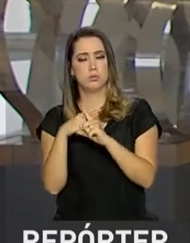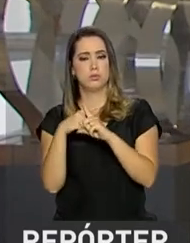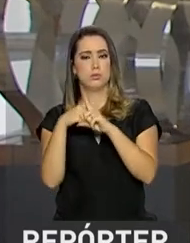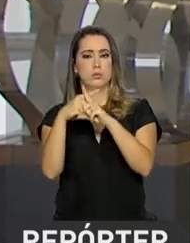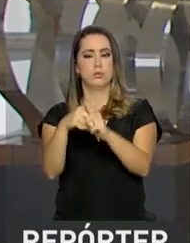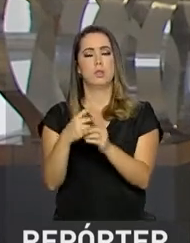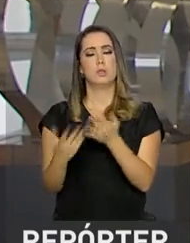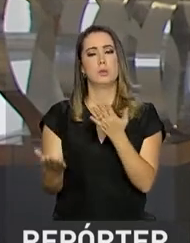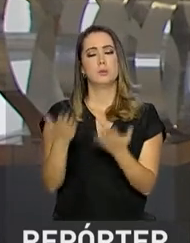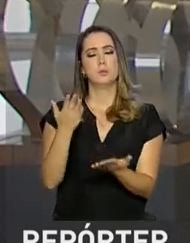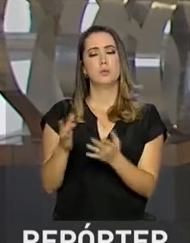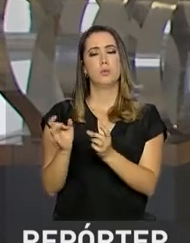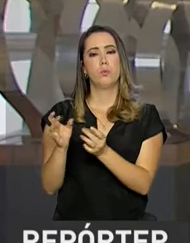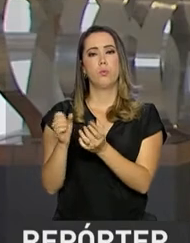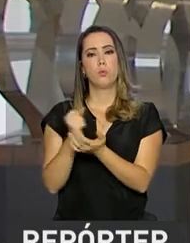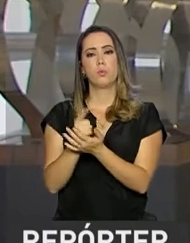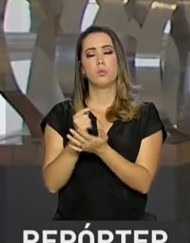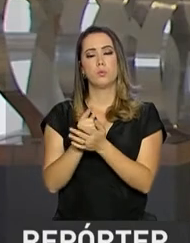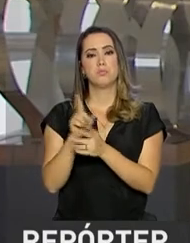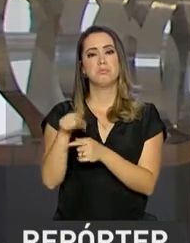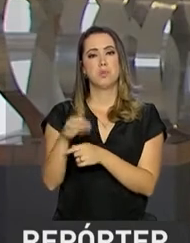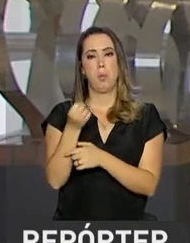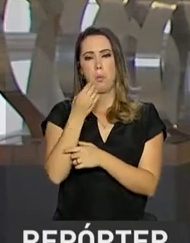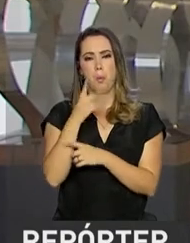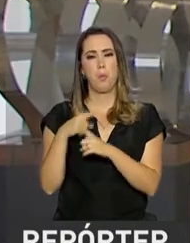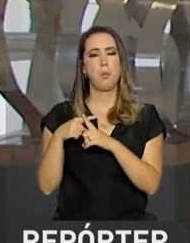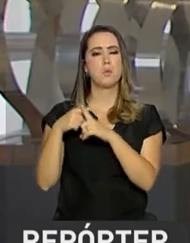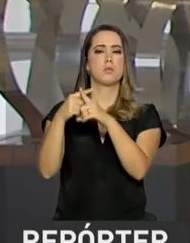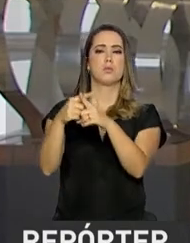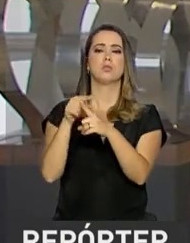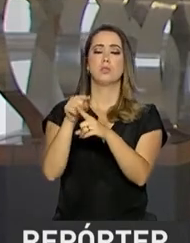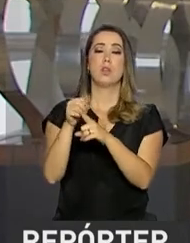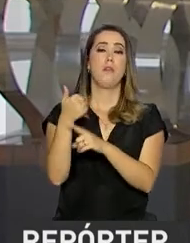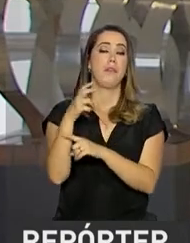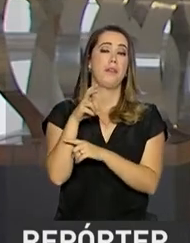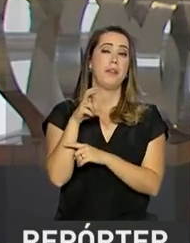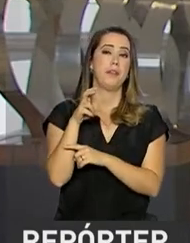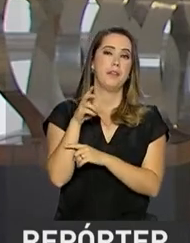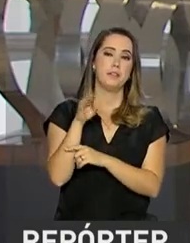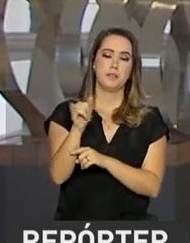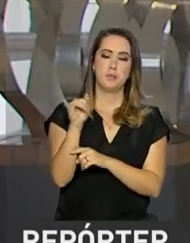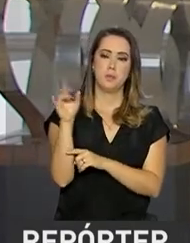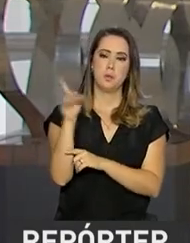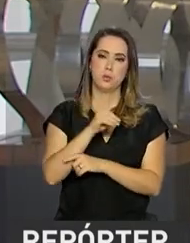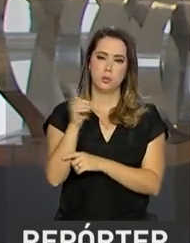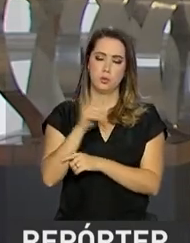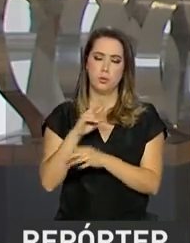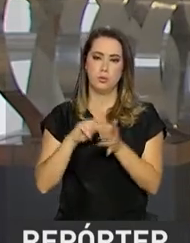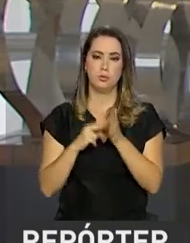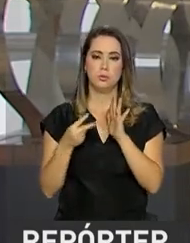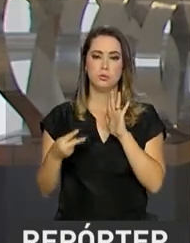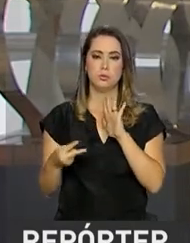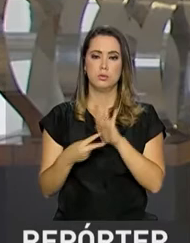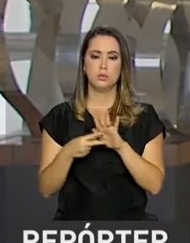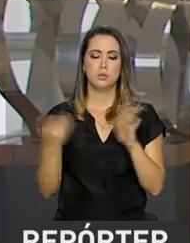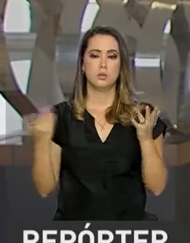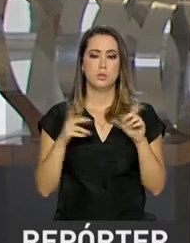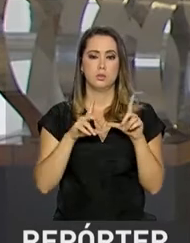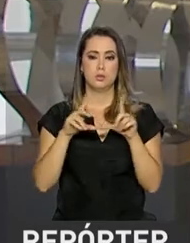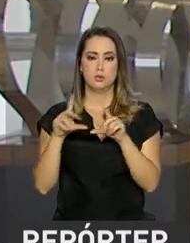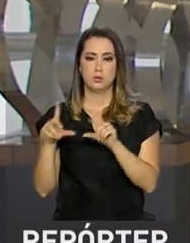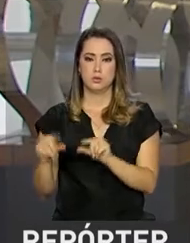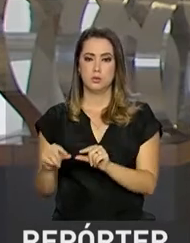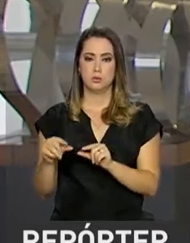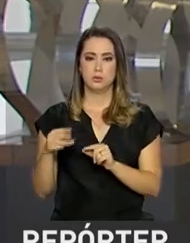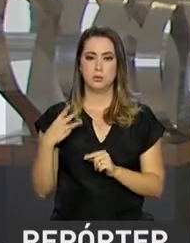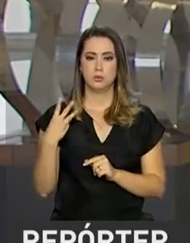comercial brasileira está no azul em quase 15 bilhões e meio de dólares o que representa uma queda de